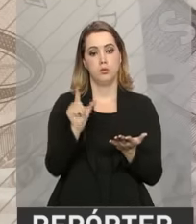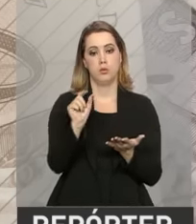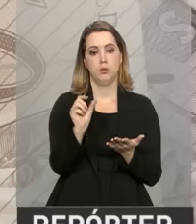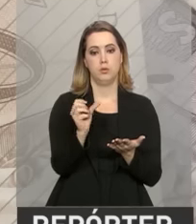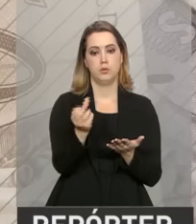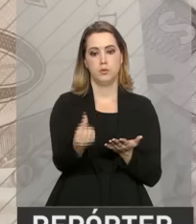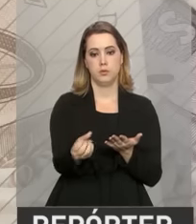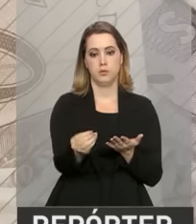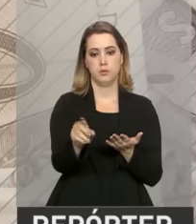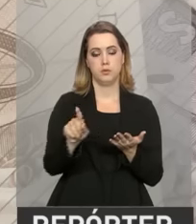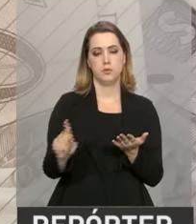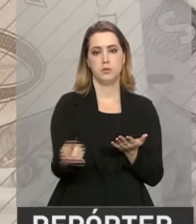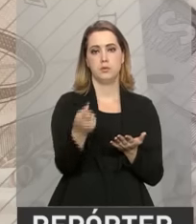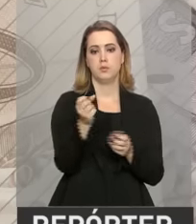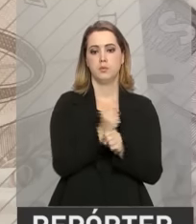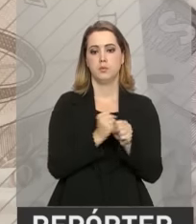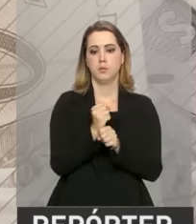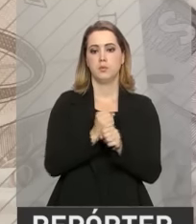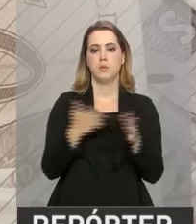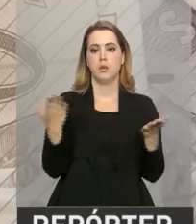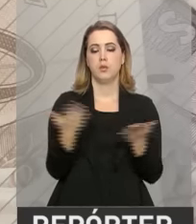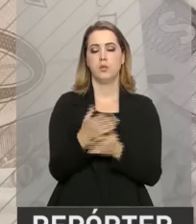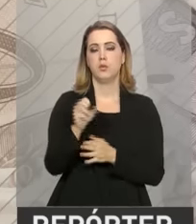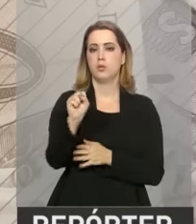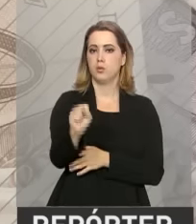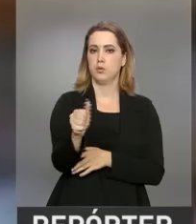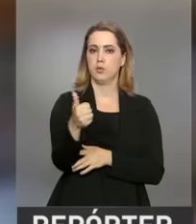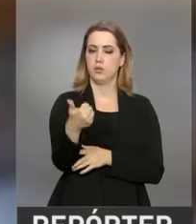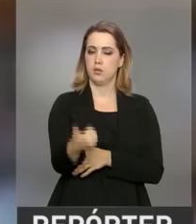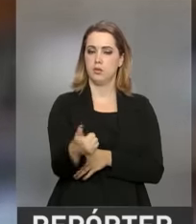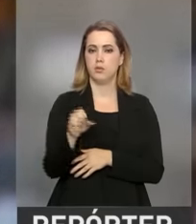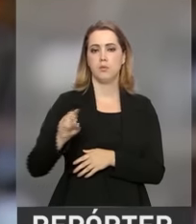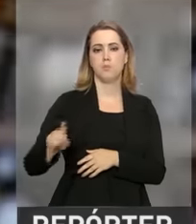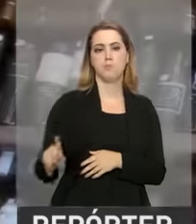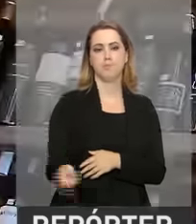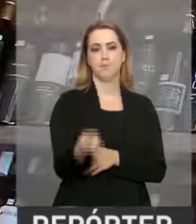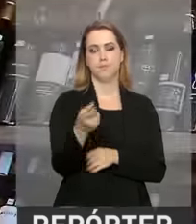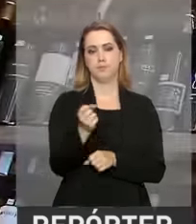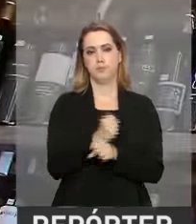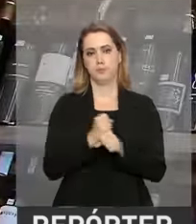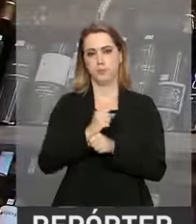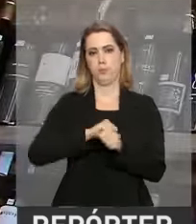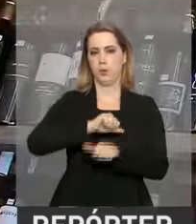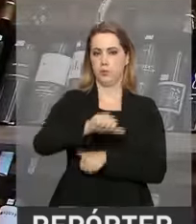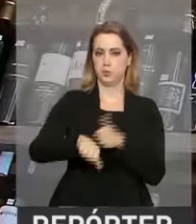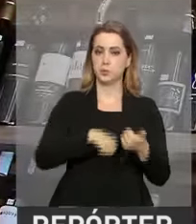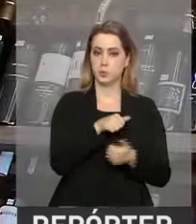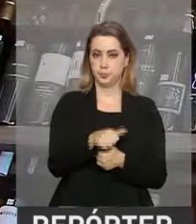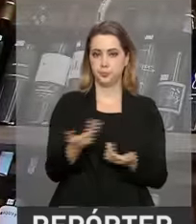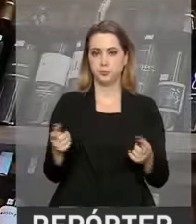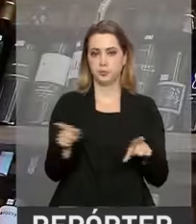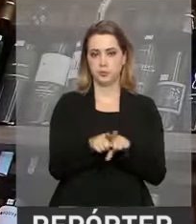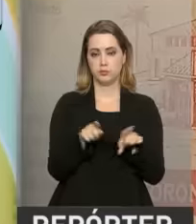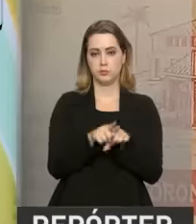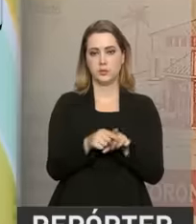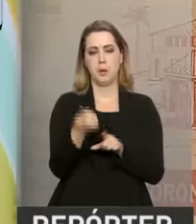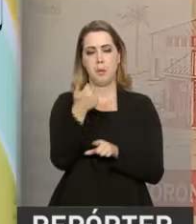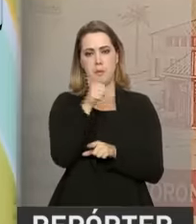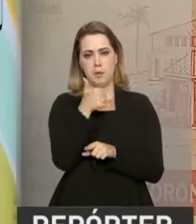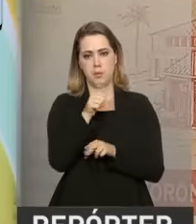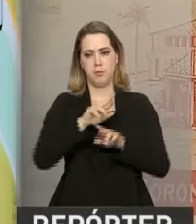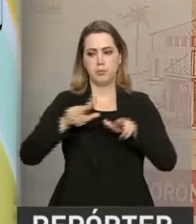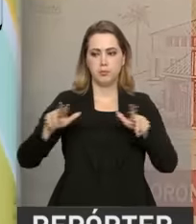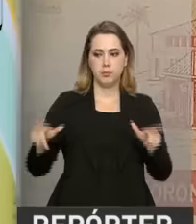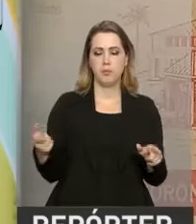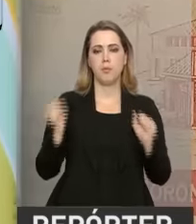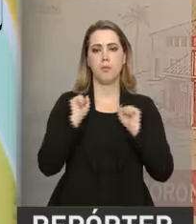de R$ 60.000 para R$ 81.000 por ano. Outra novidade é que os pequenos negócios do setor de bebidas também vão